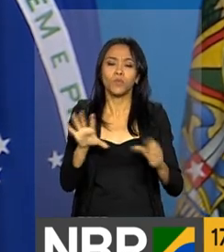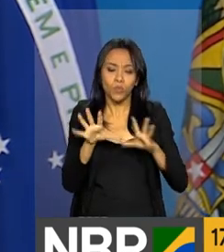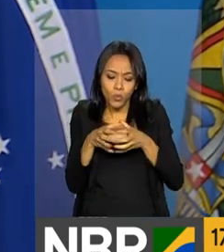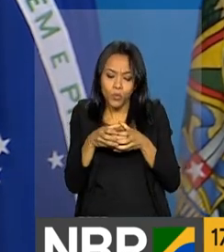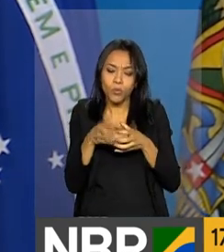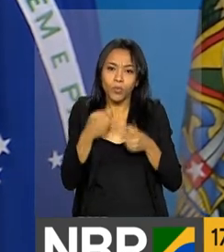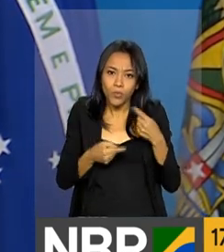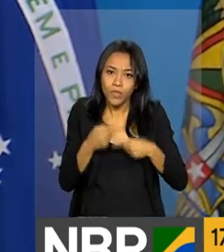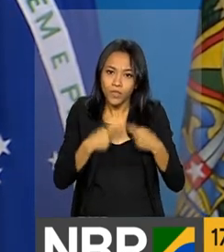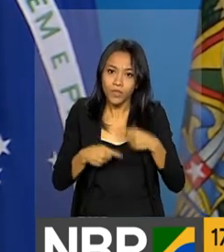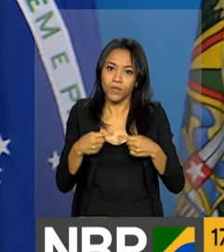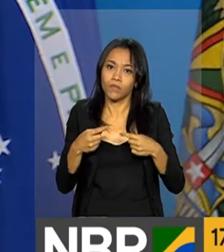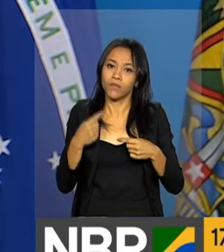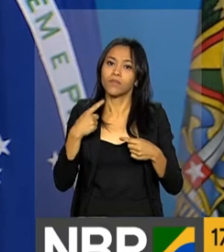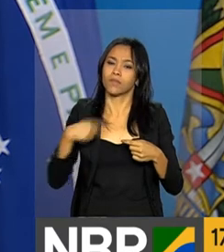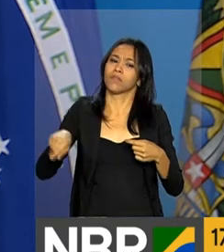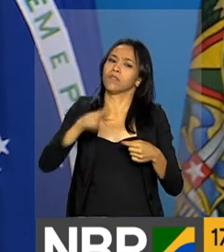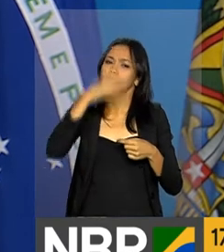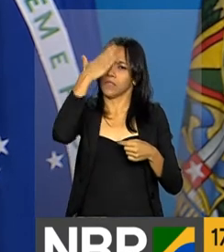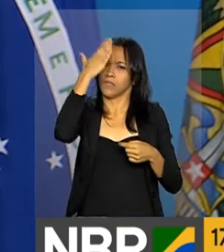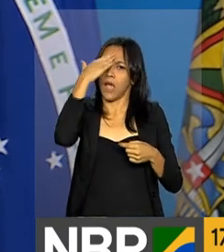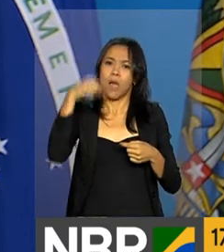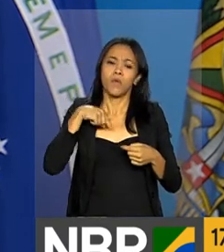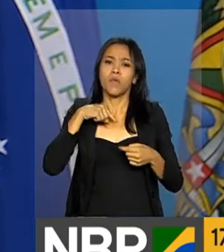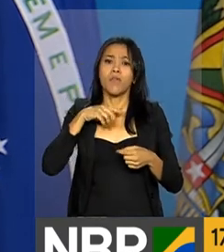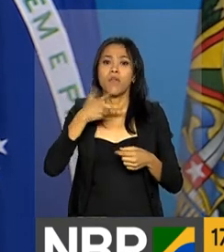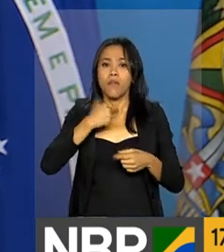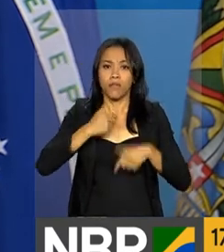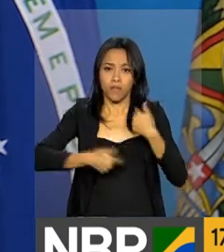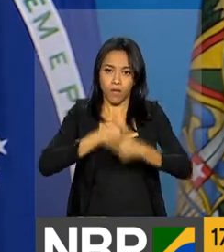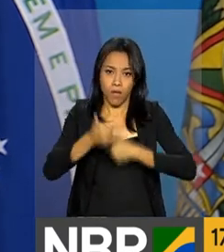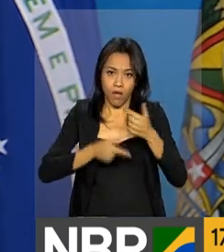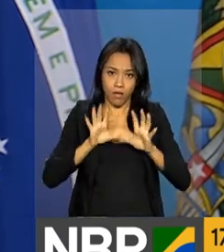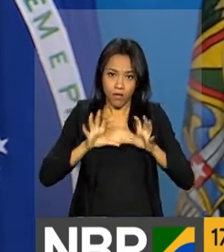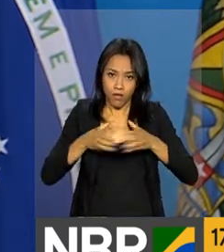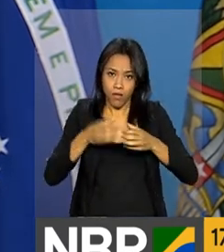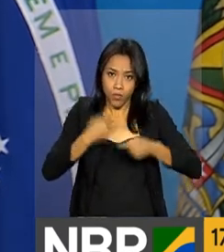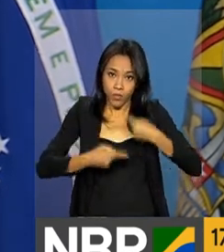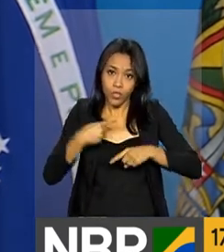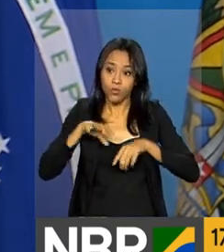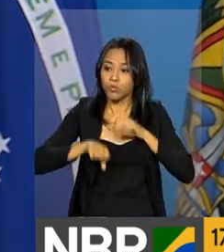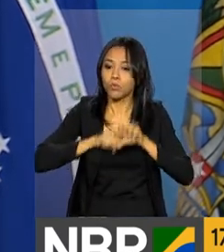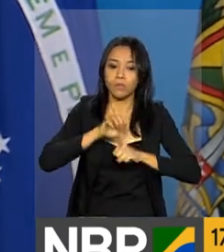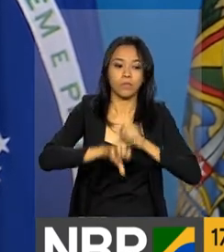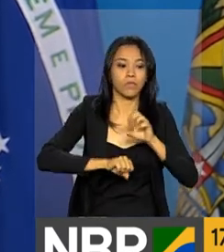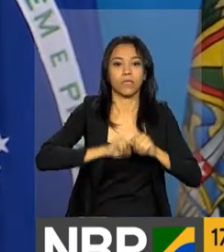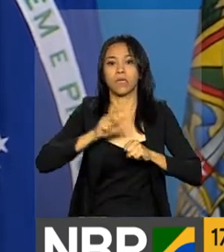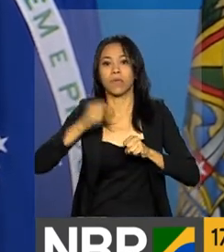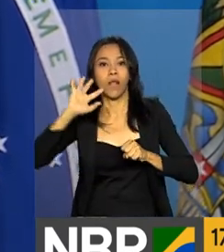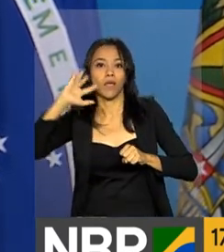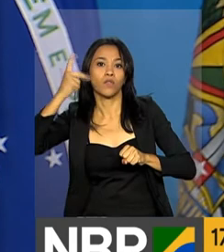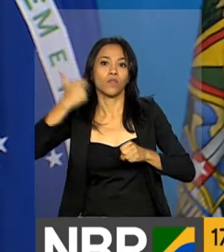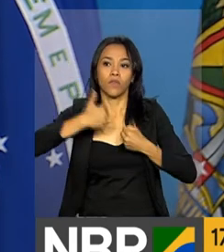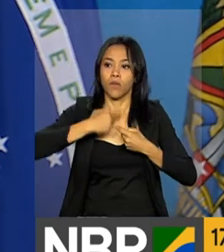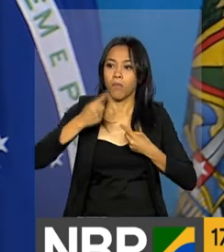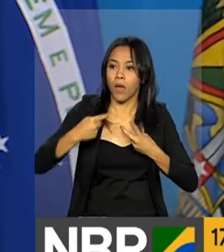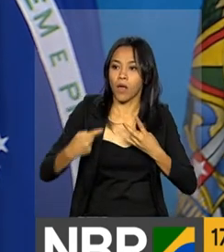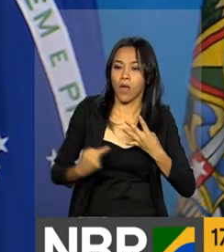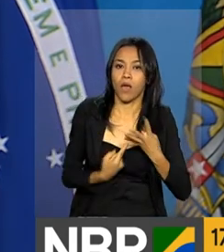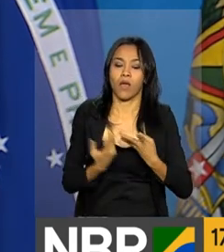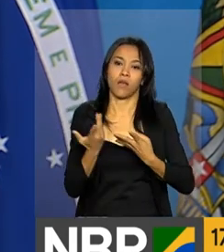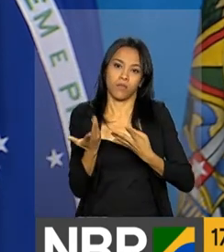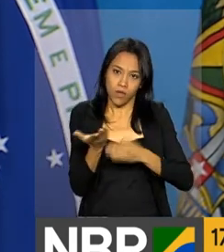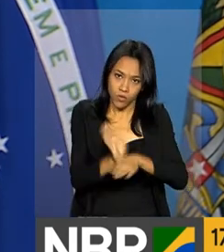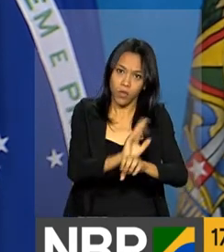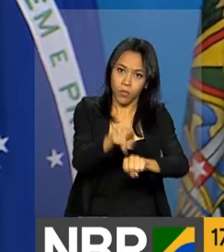assim. Quem está na classe política, de alguma maneira, busca fazer essa recuperação para o país. Não é? Então, o